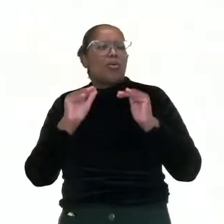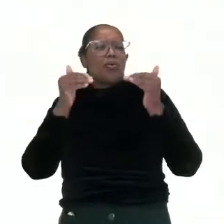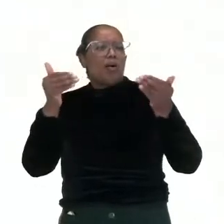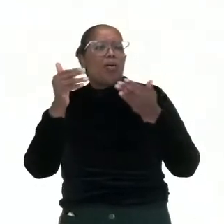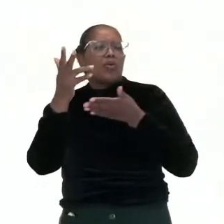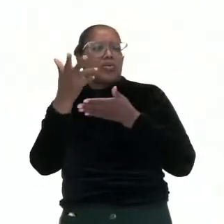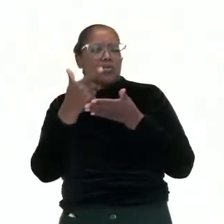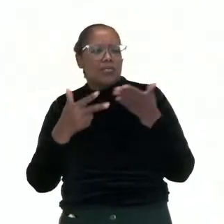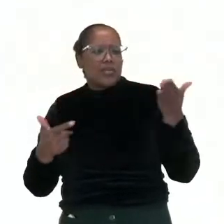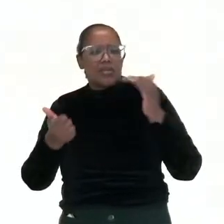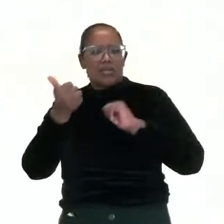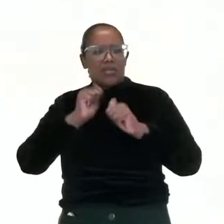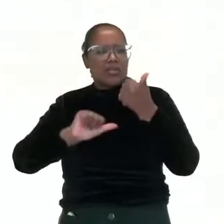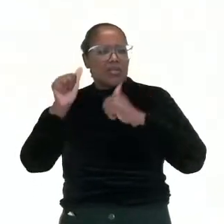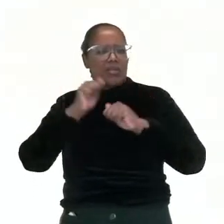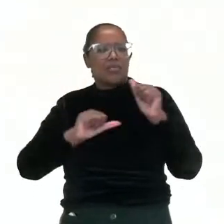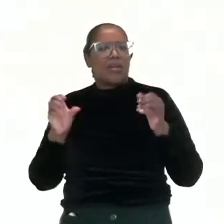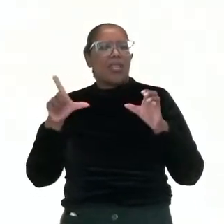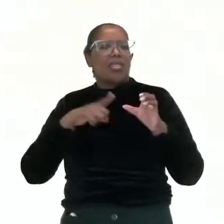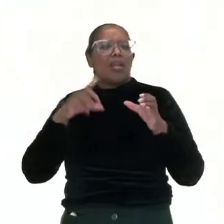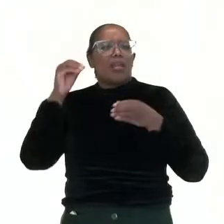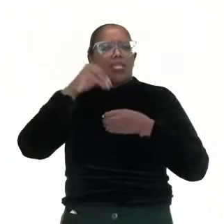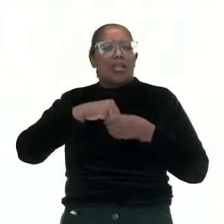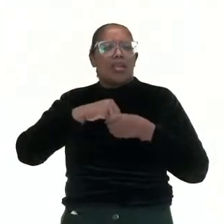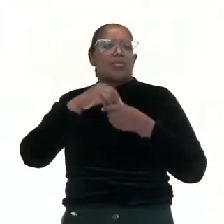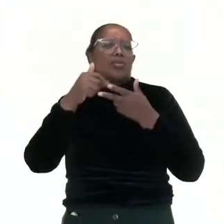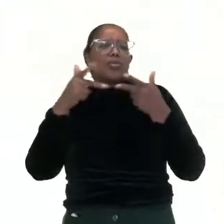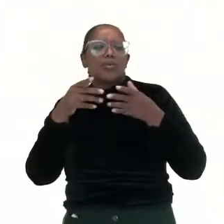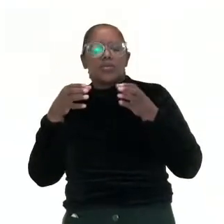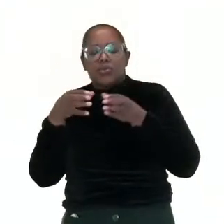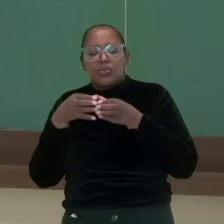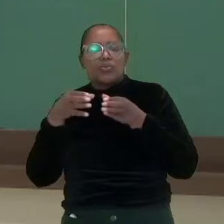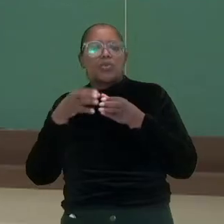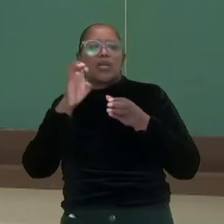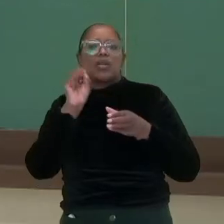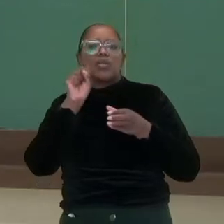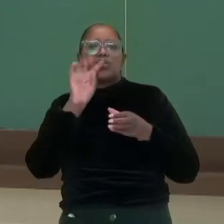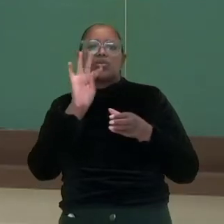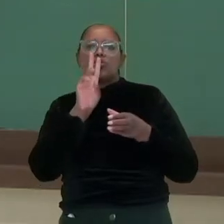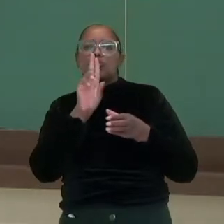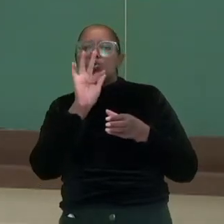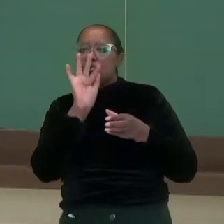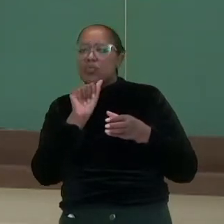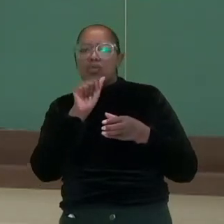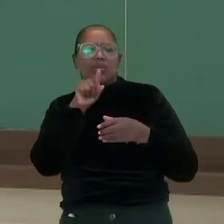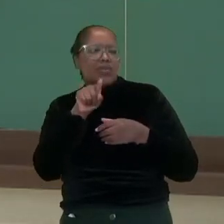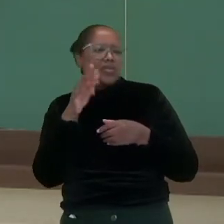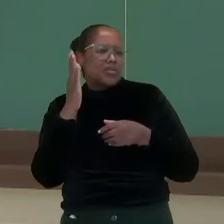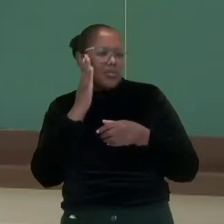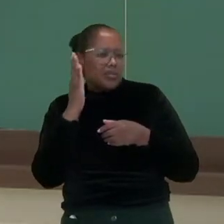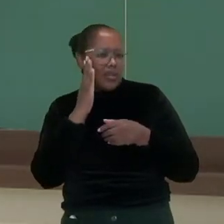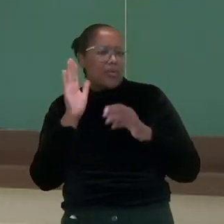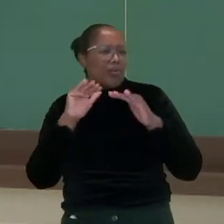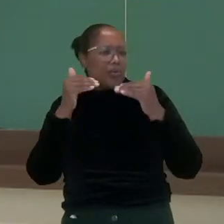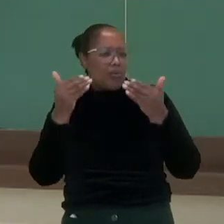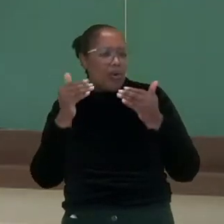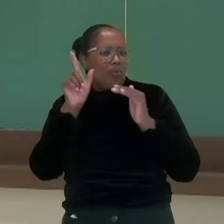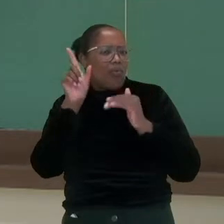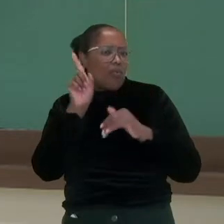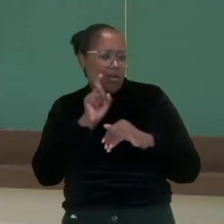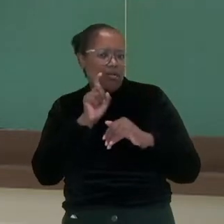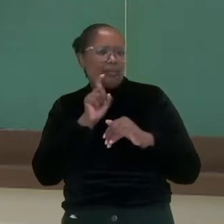está envolvida no efeito estufa? Quais são as substâncias químicas que estão envolvidas no efeito estufa? Vocês sabem quais são elas? Será